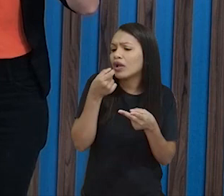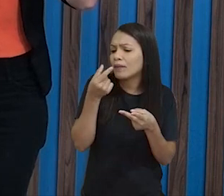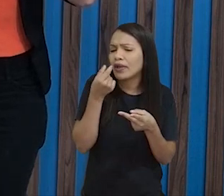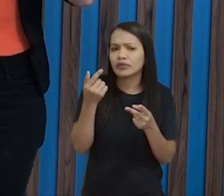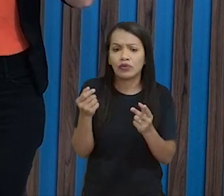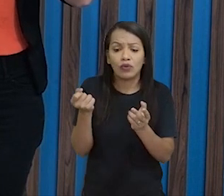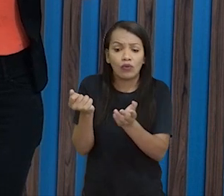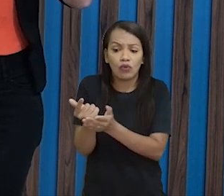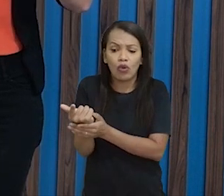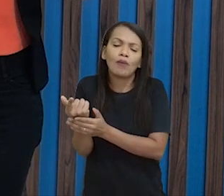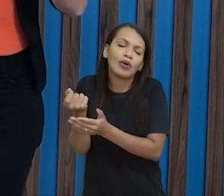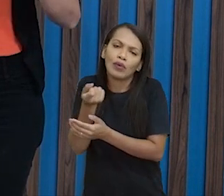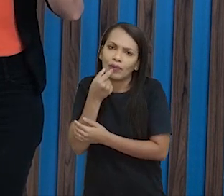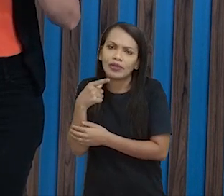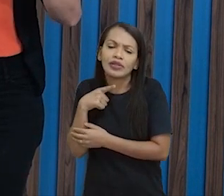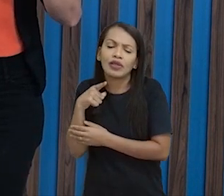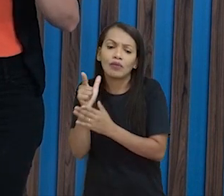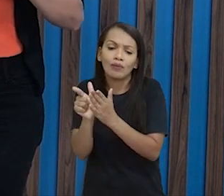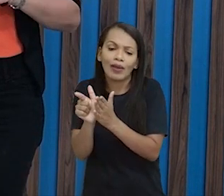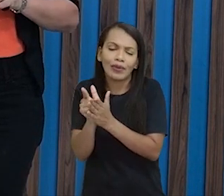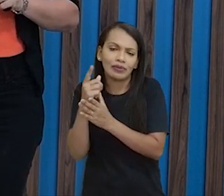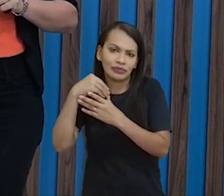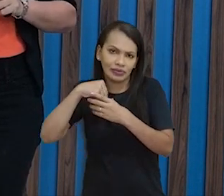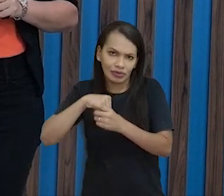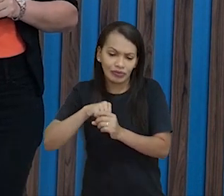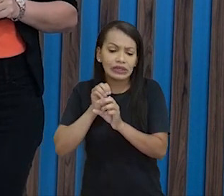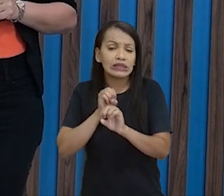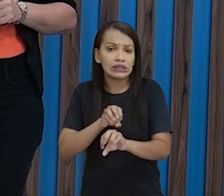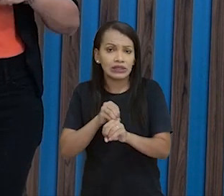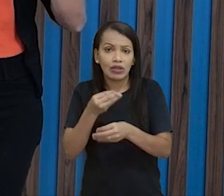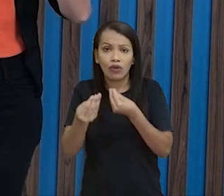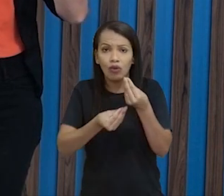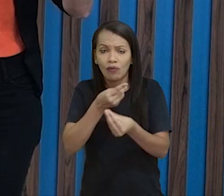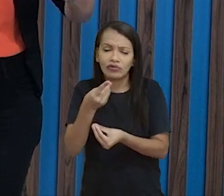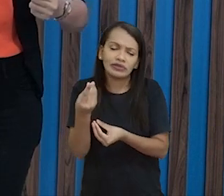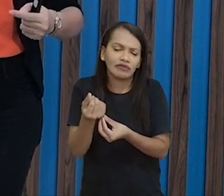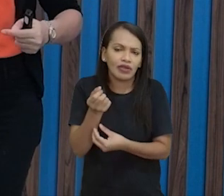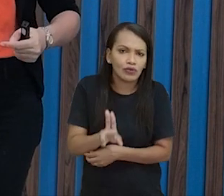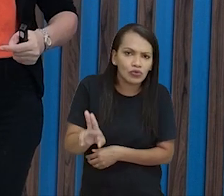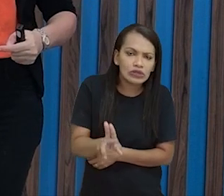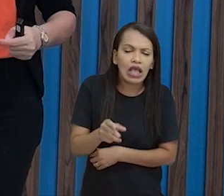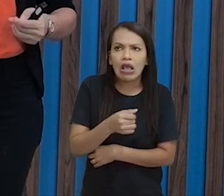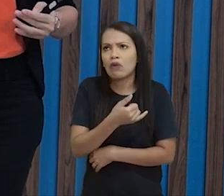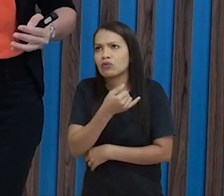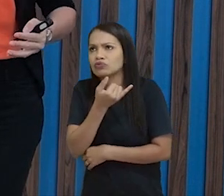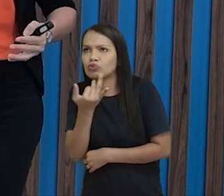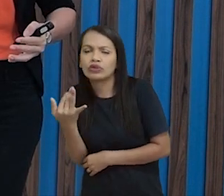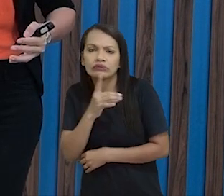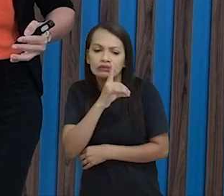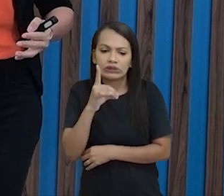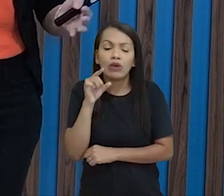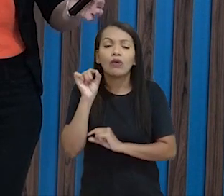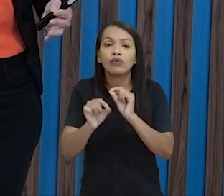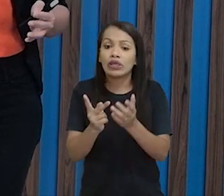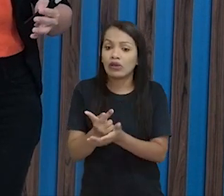lá a caixinha do remédio, dentro tem um papelzinho que ensina a tomar o remédio, por quantos dias, o que acontece se